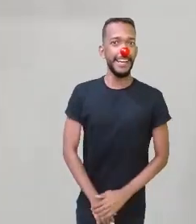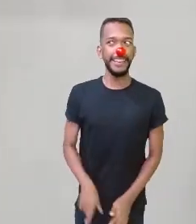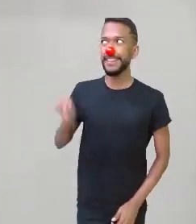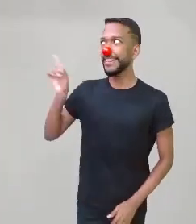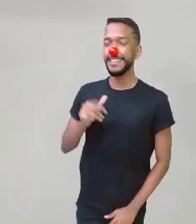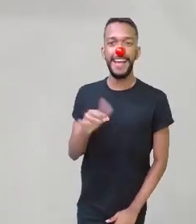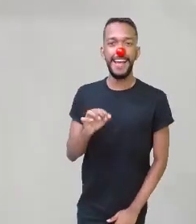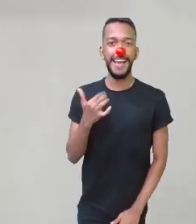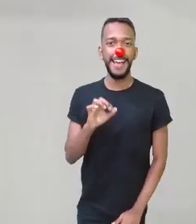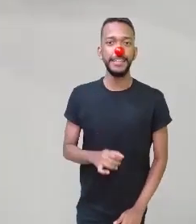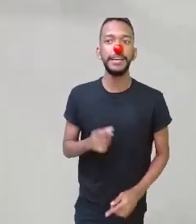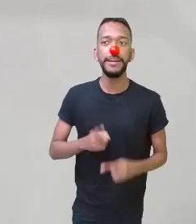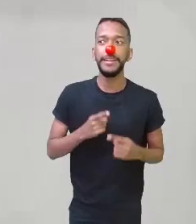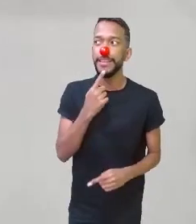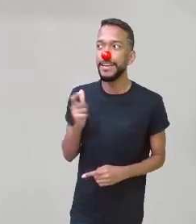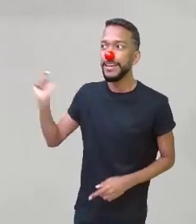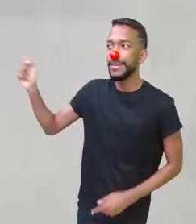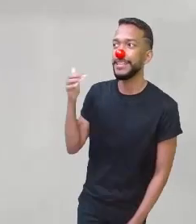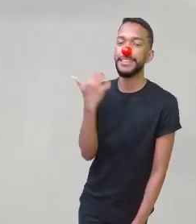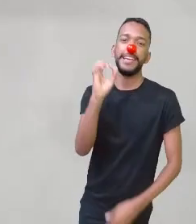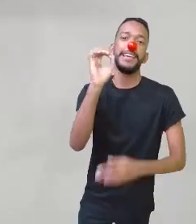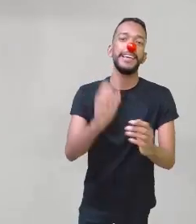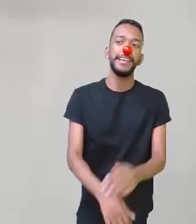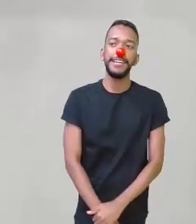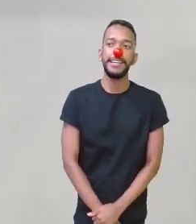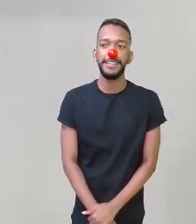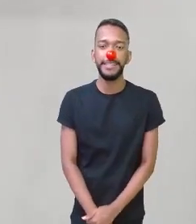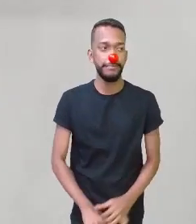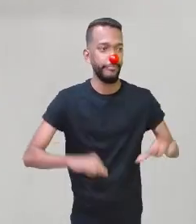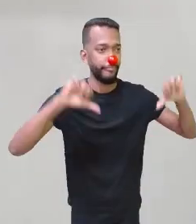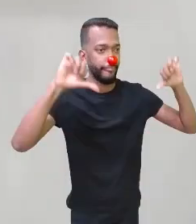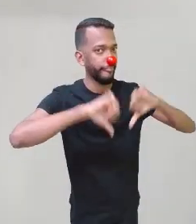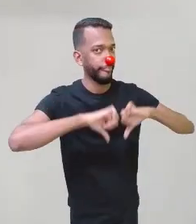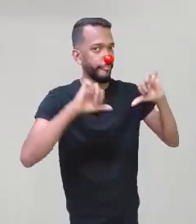É 10! É 10, é porque foi na hora que foi...